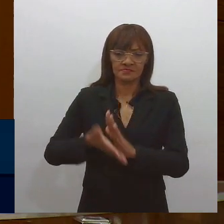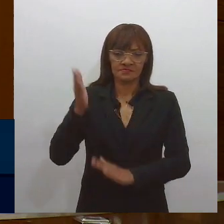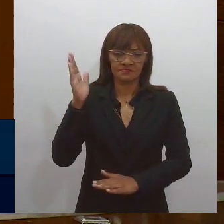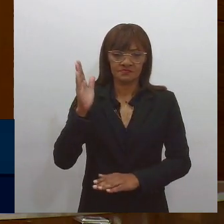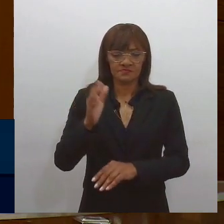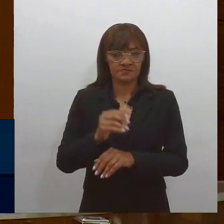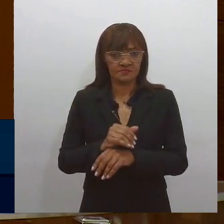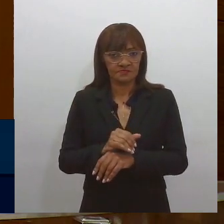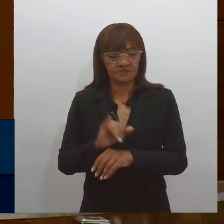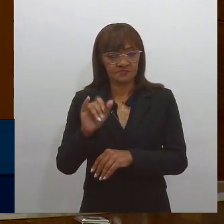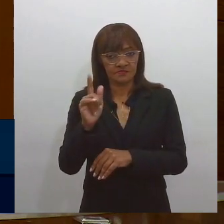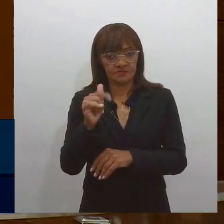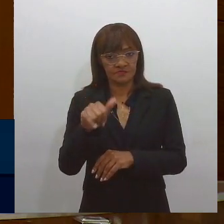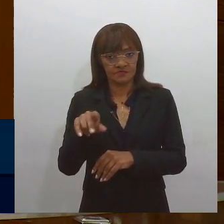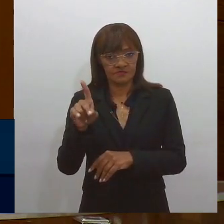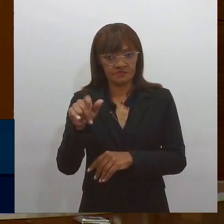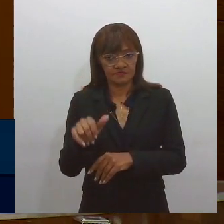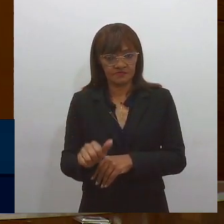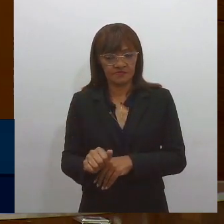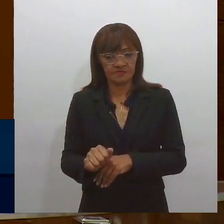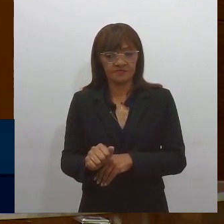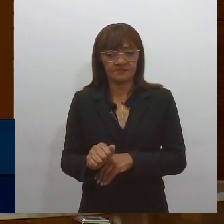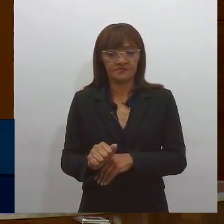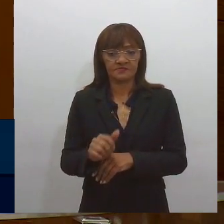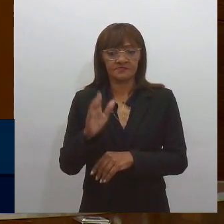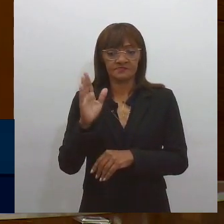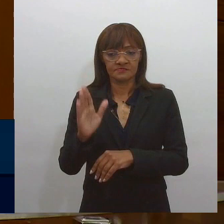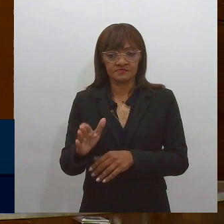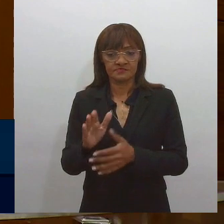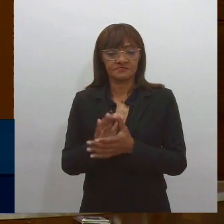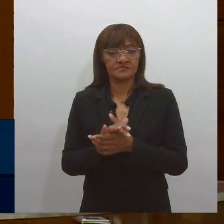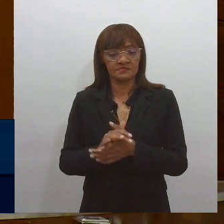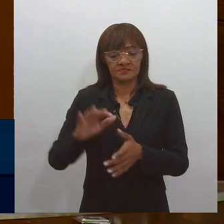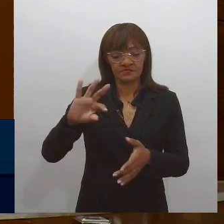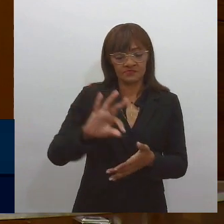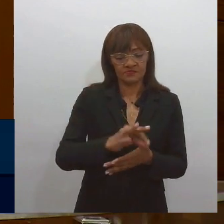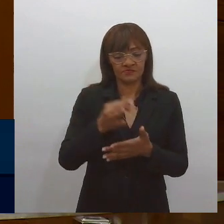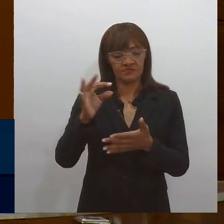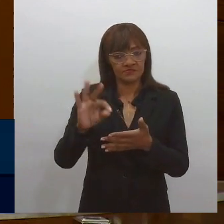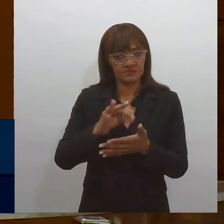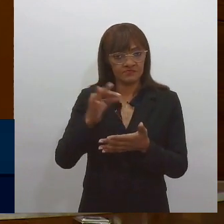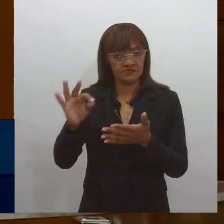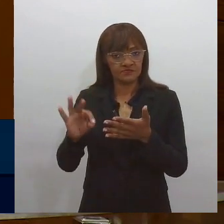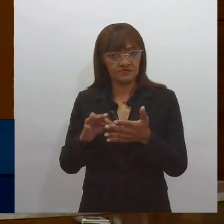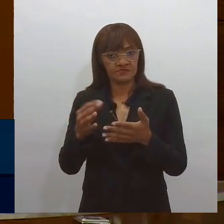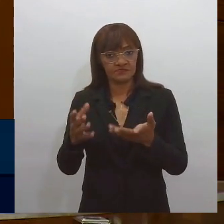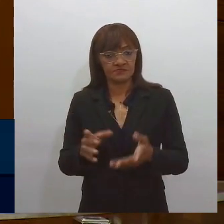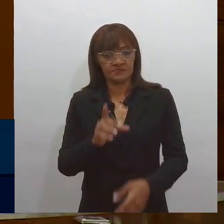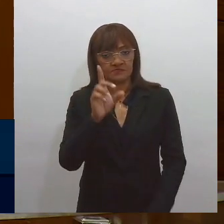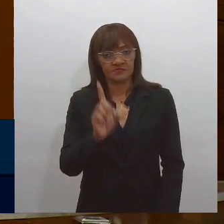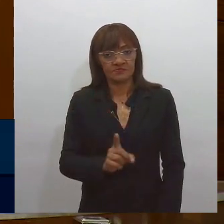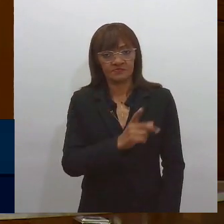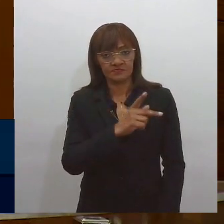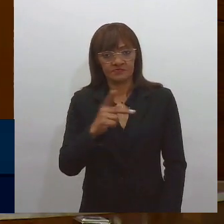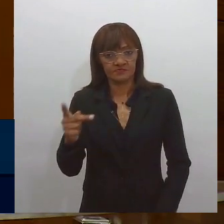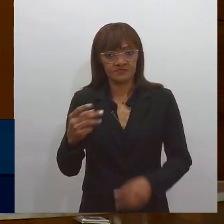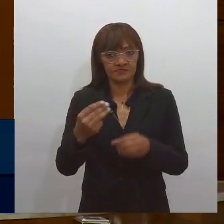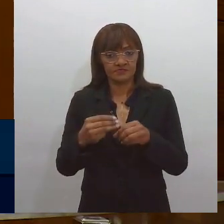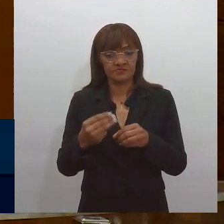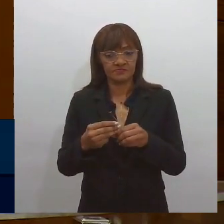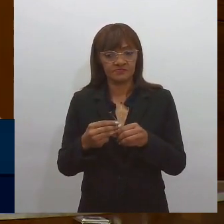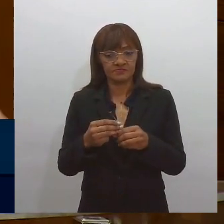levar a renda irlandesa de Divina Pastora para a Irlanda conhecer deputada urria também fizemos uma